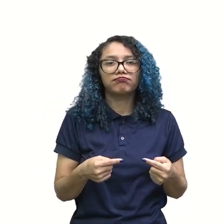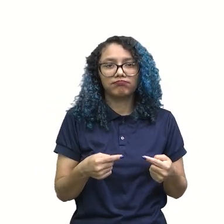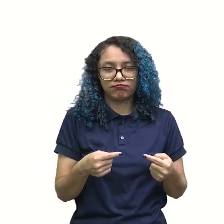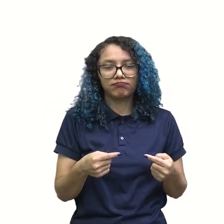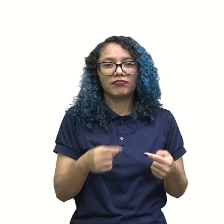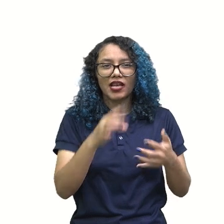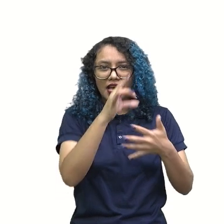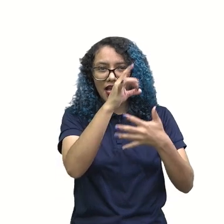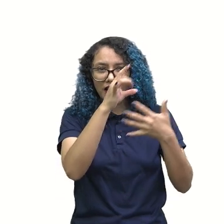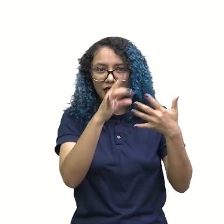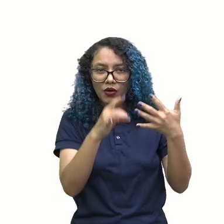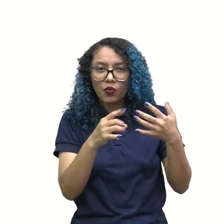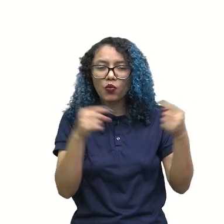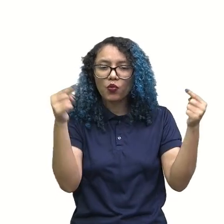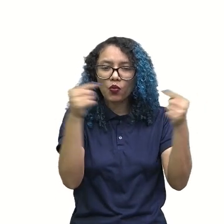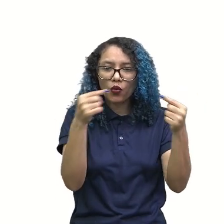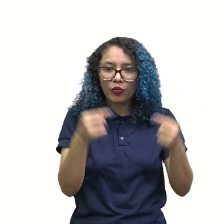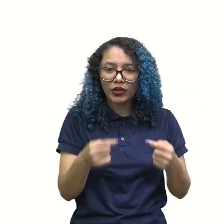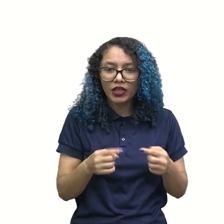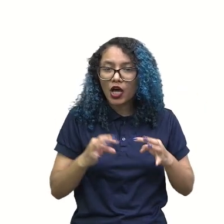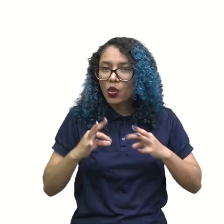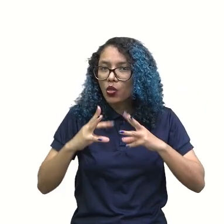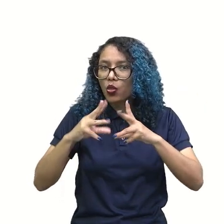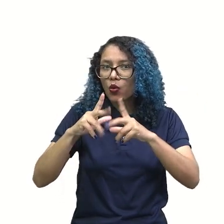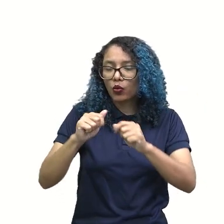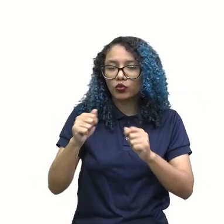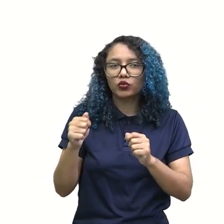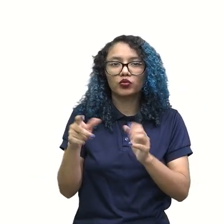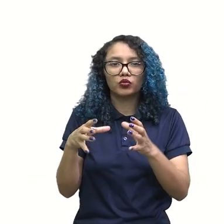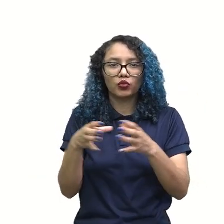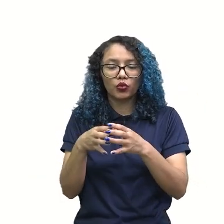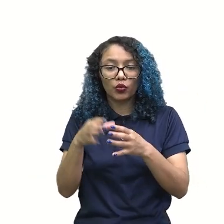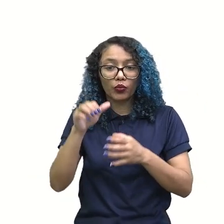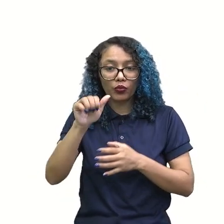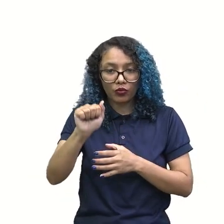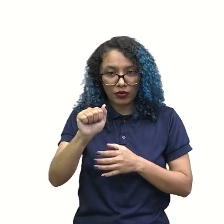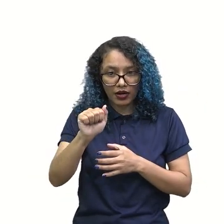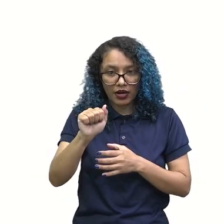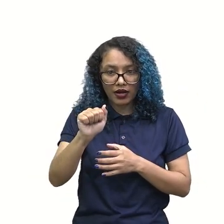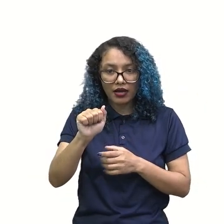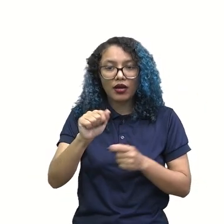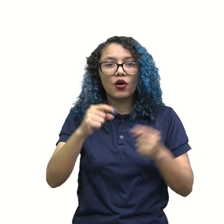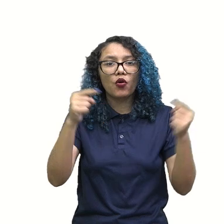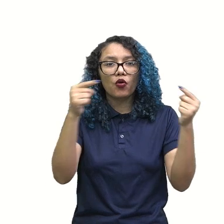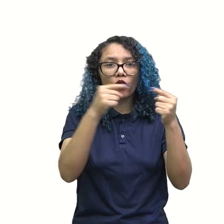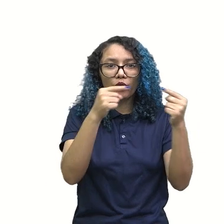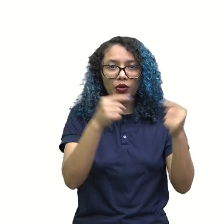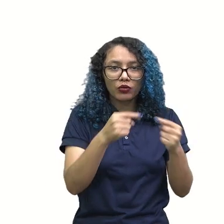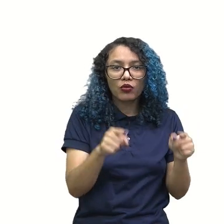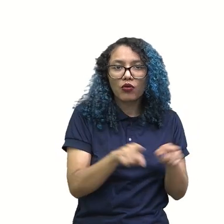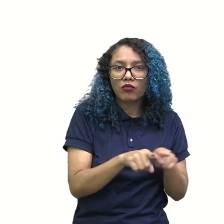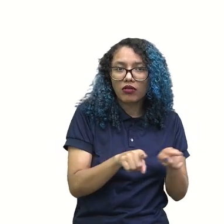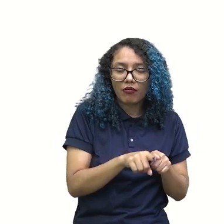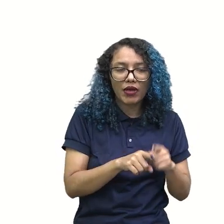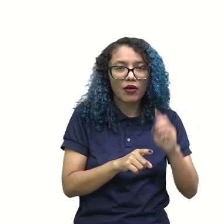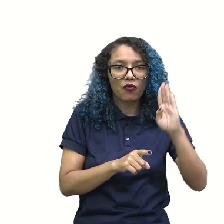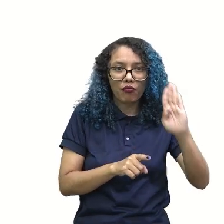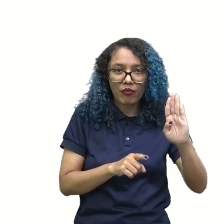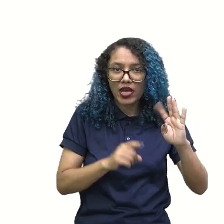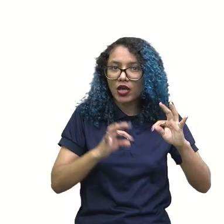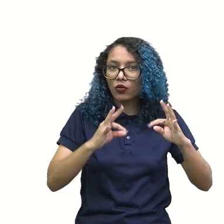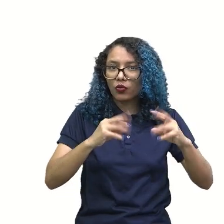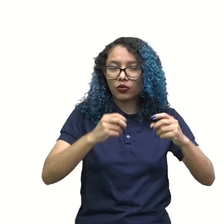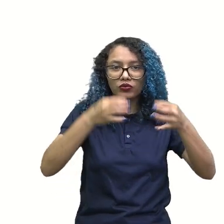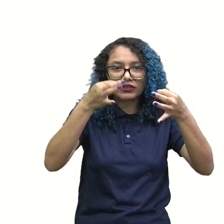eu observo que todo mundo do A teve ali um correspondente, teve ali alguém, um